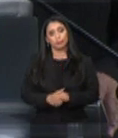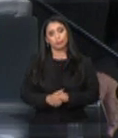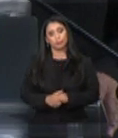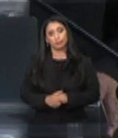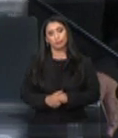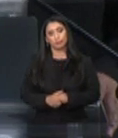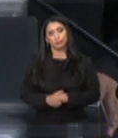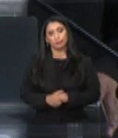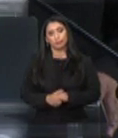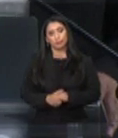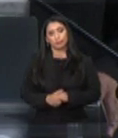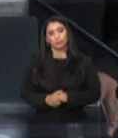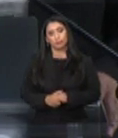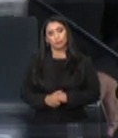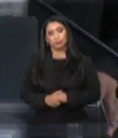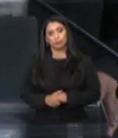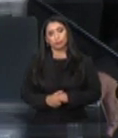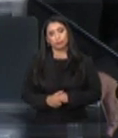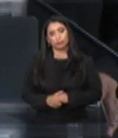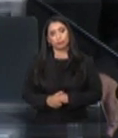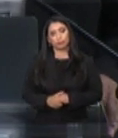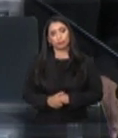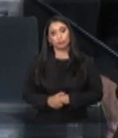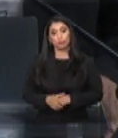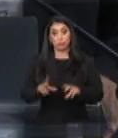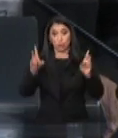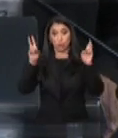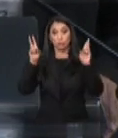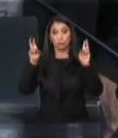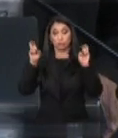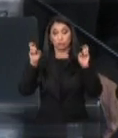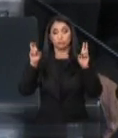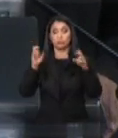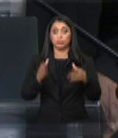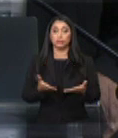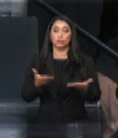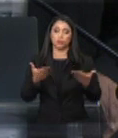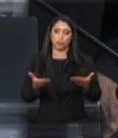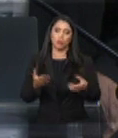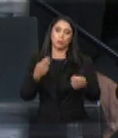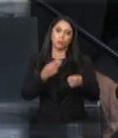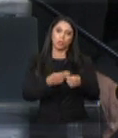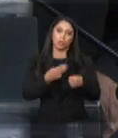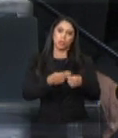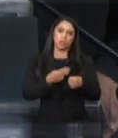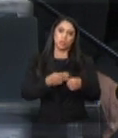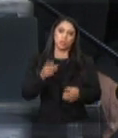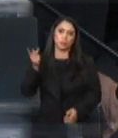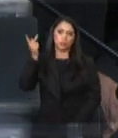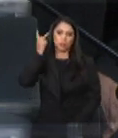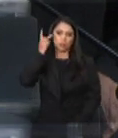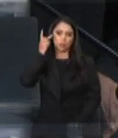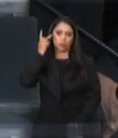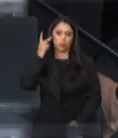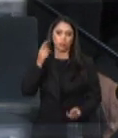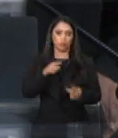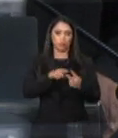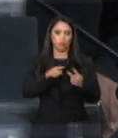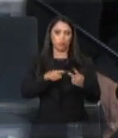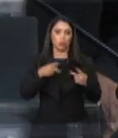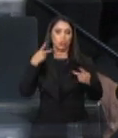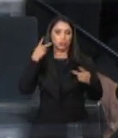mais destacado neste tema e Portanto acho que o município de São Paulo aqui também com dois vereadores